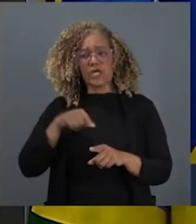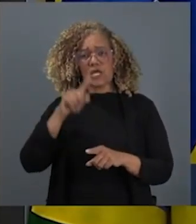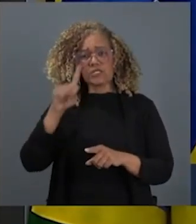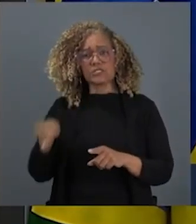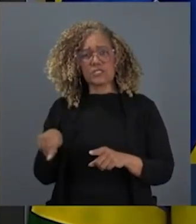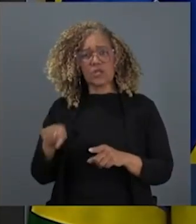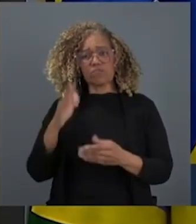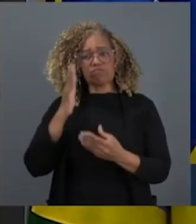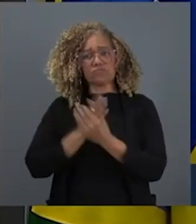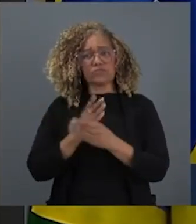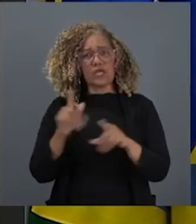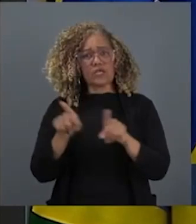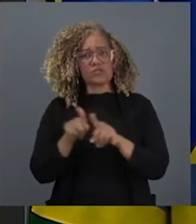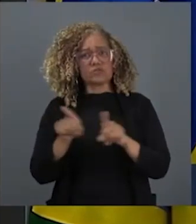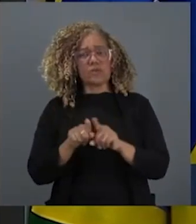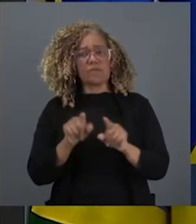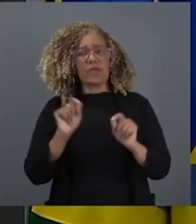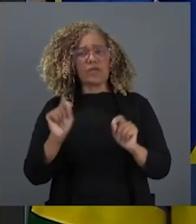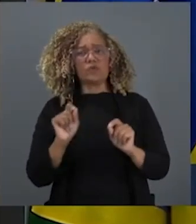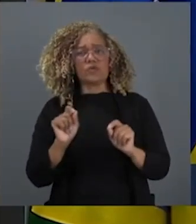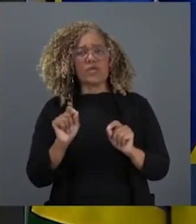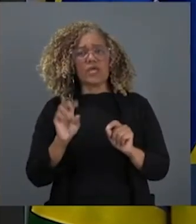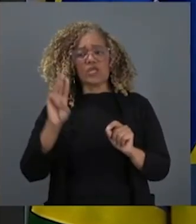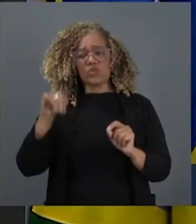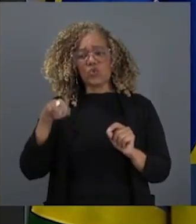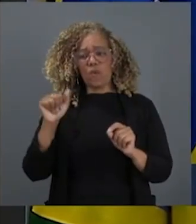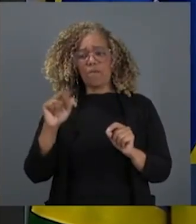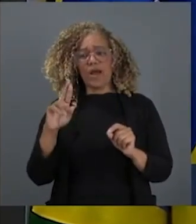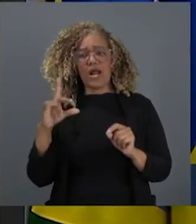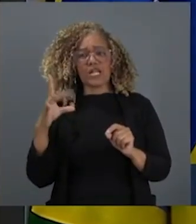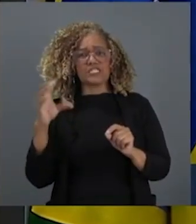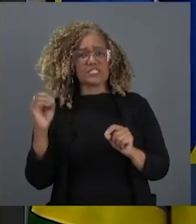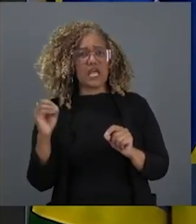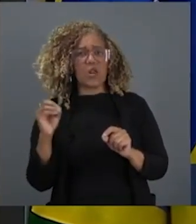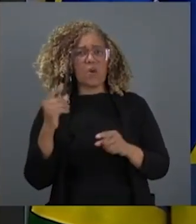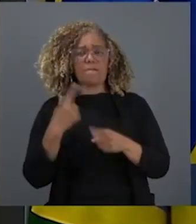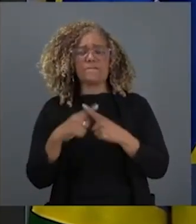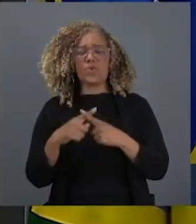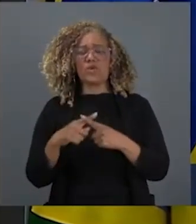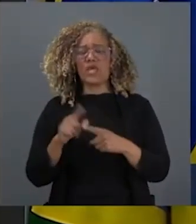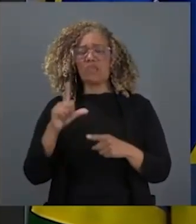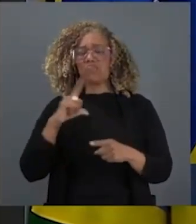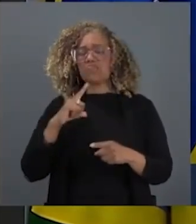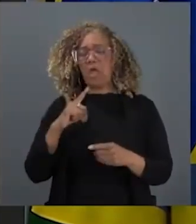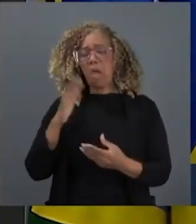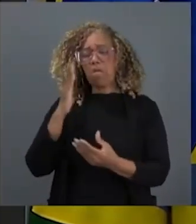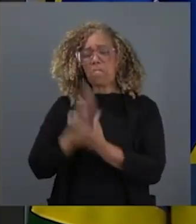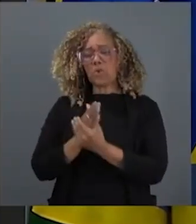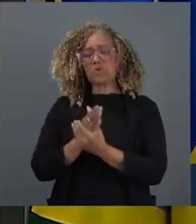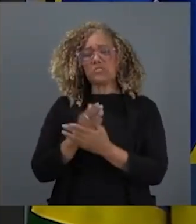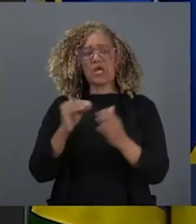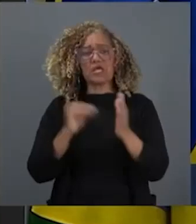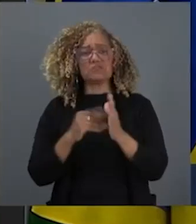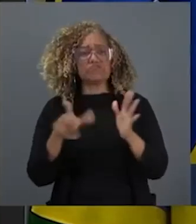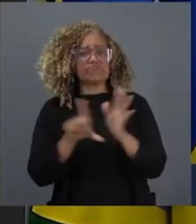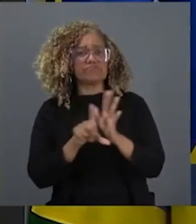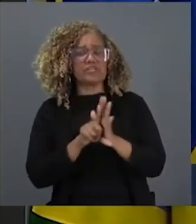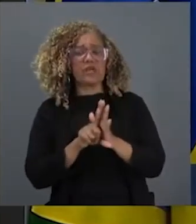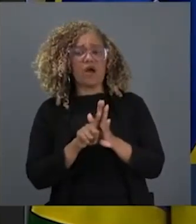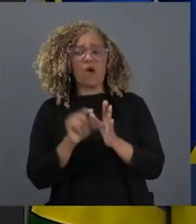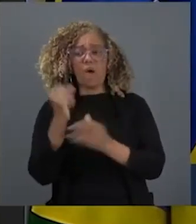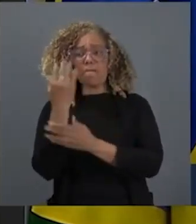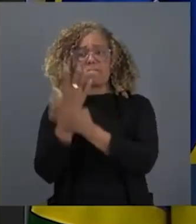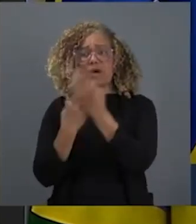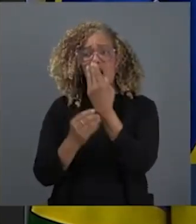lavato que não foi respeitado devido processo legal e olha olha só pelas mãos de quem